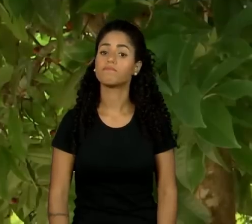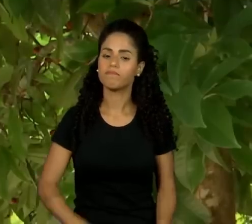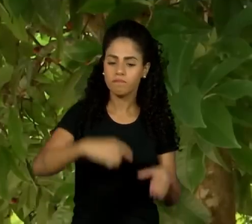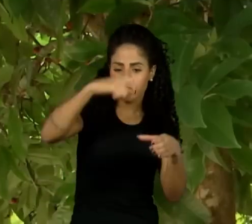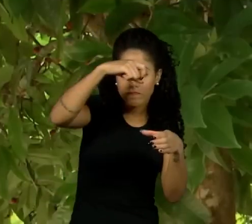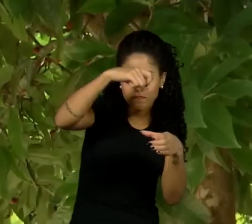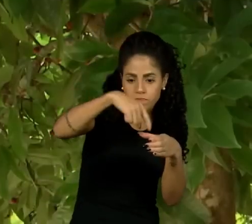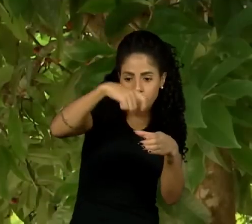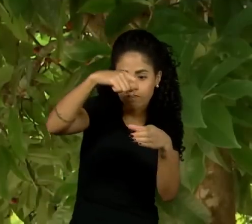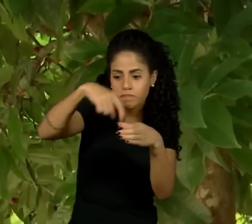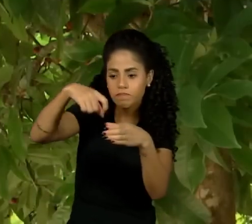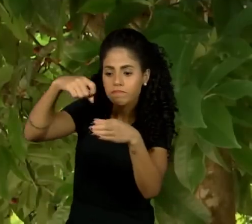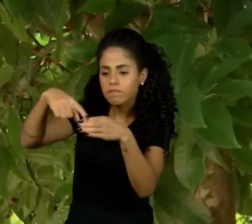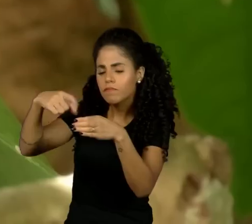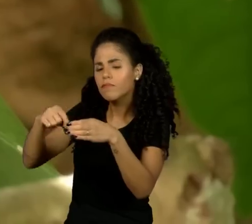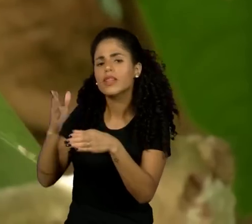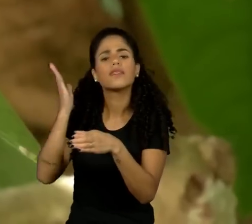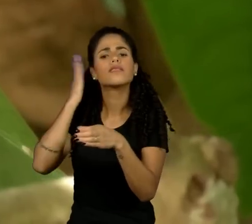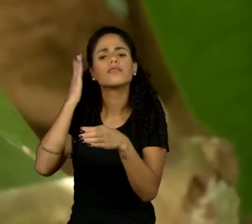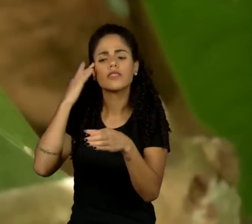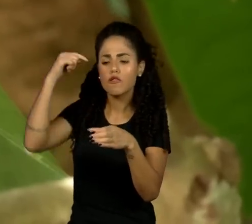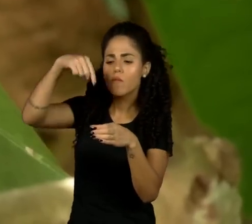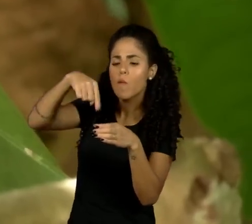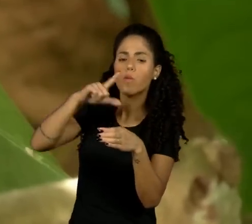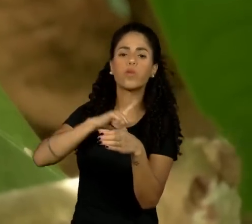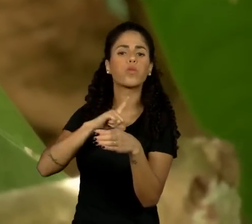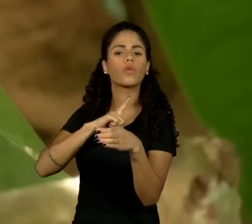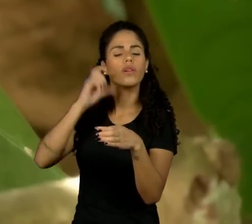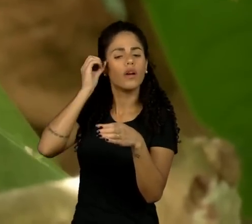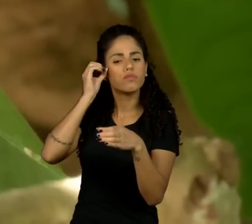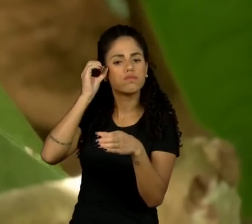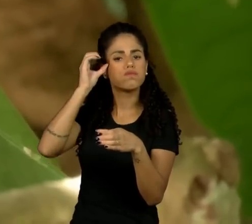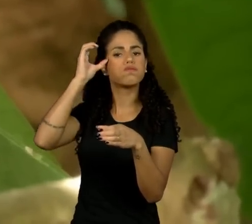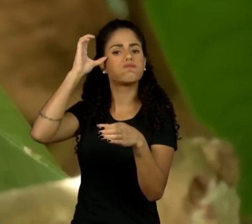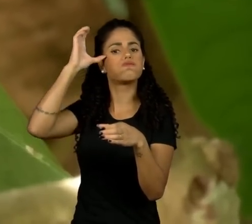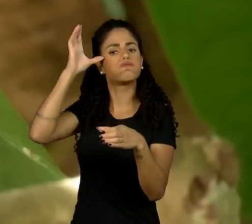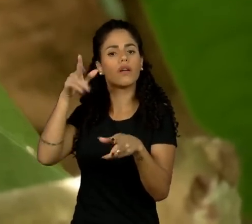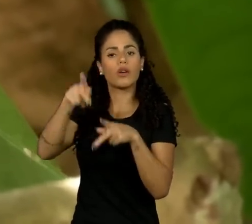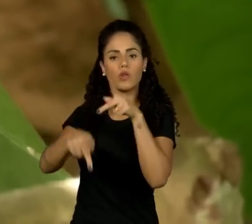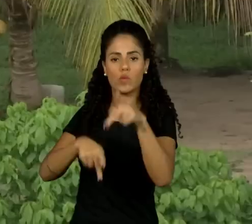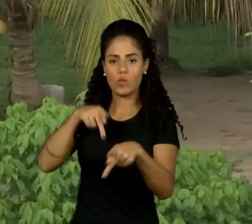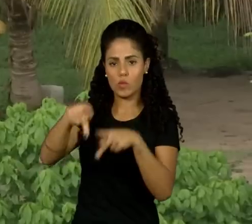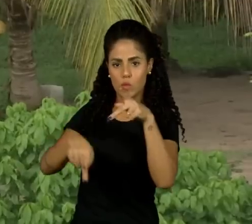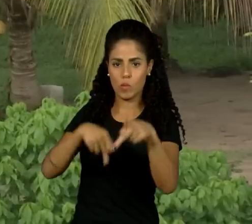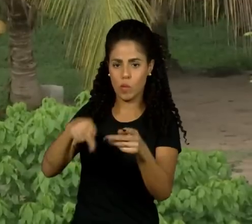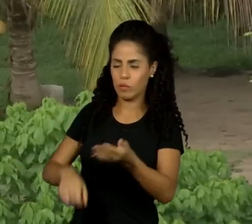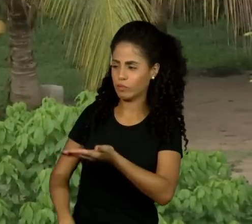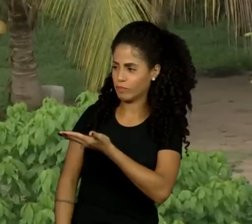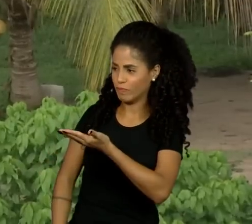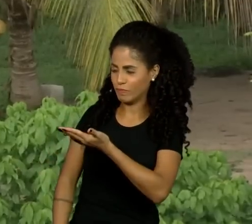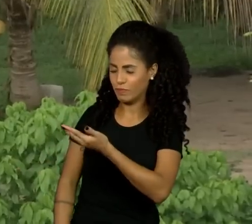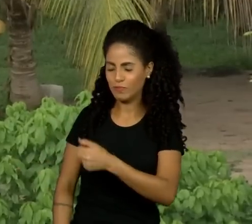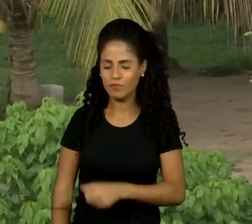Plantar e conhecer o que se planta, mandamento da sabedoria do povo Axaninca.